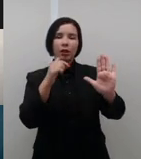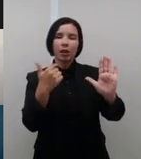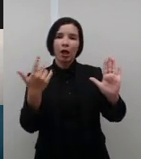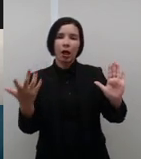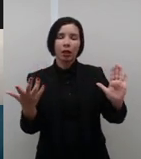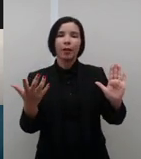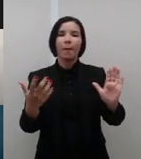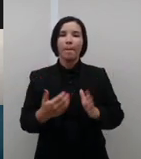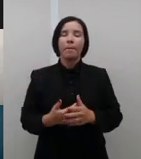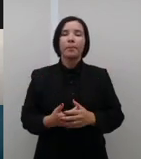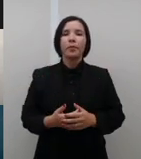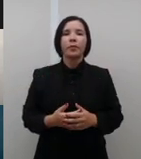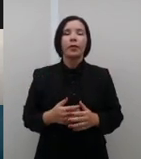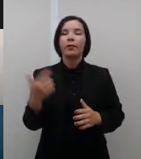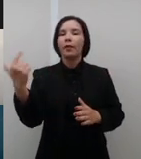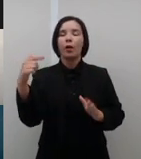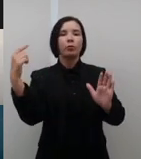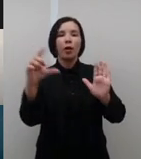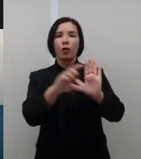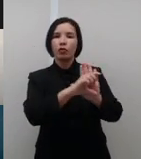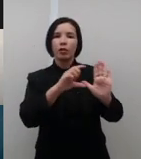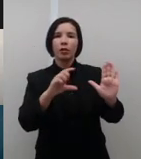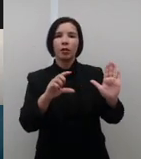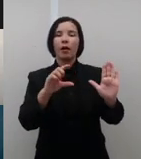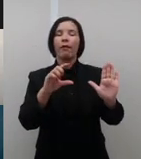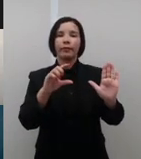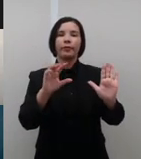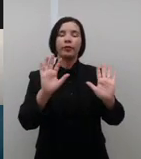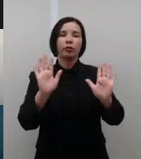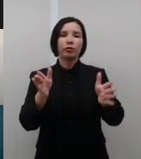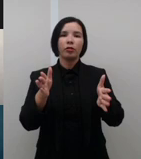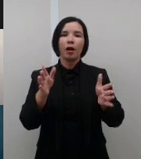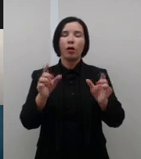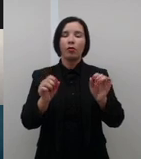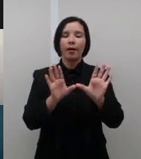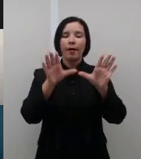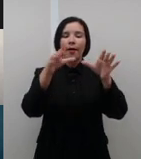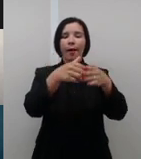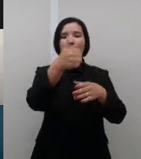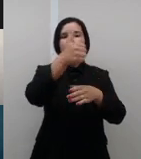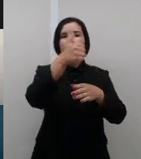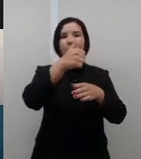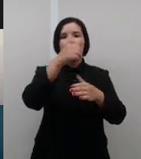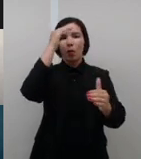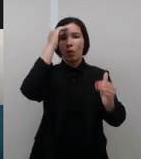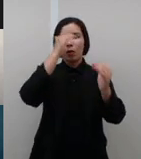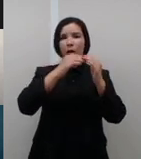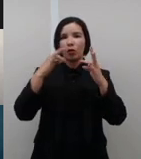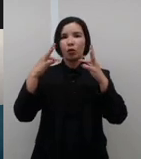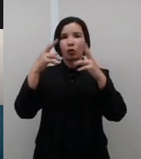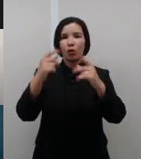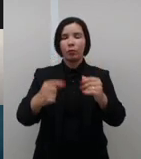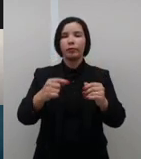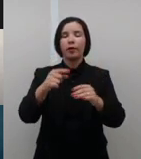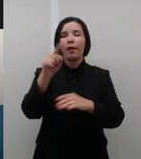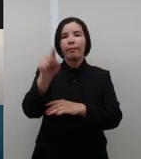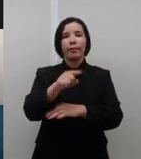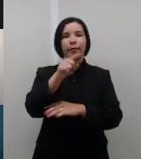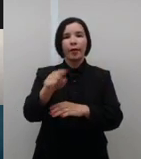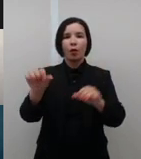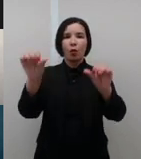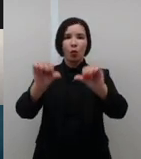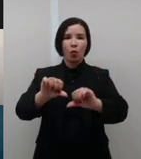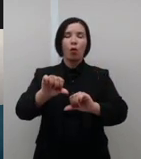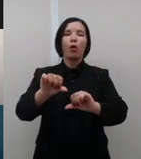Então, não havendo destaque, a primeira turma, por unanimidade, negou o provimento ao agravo interno. Nós temos o voto do senhor ministro